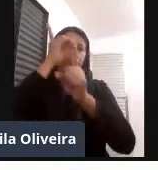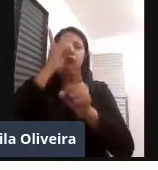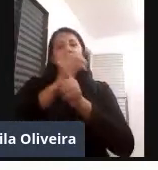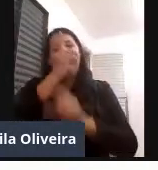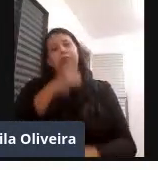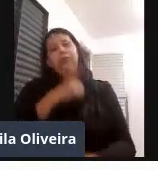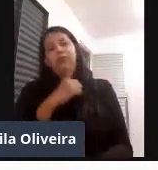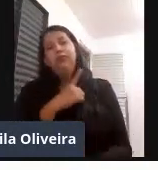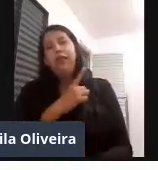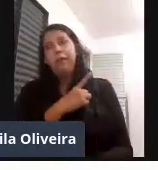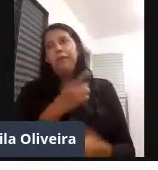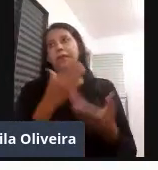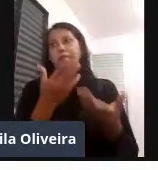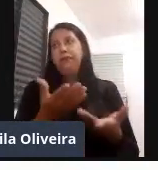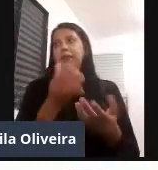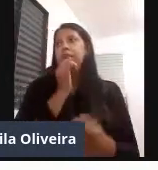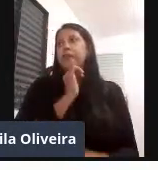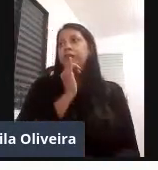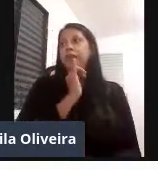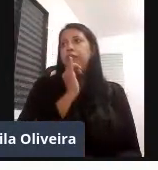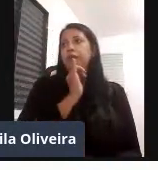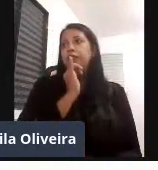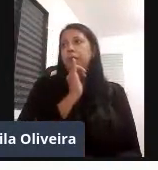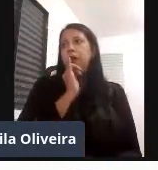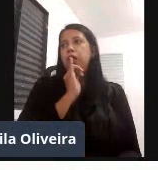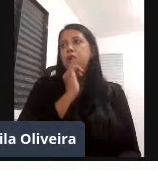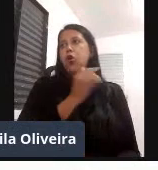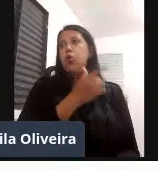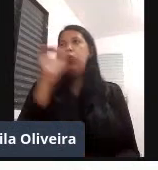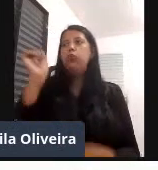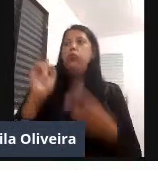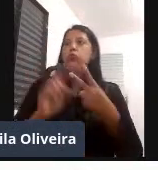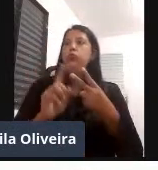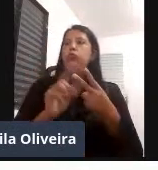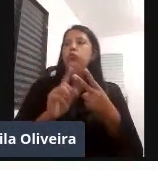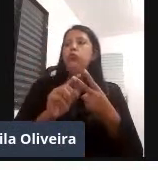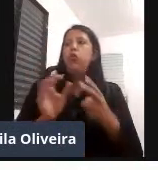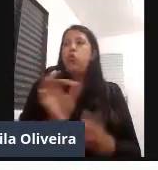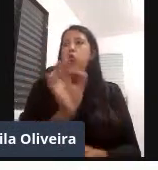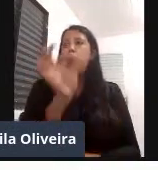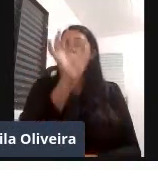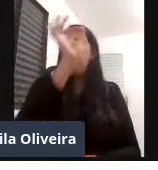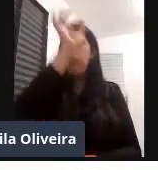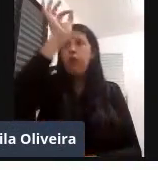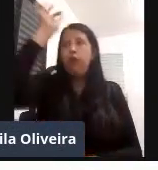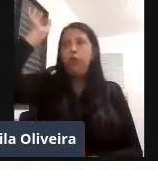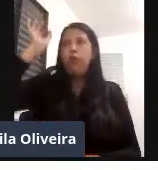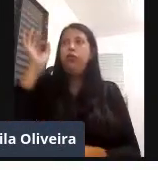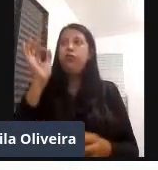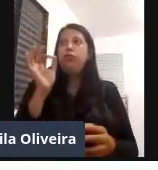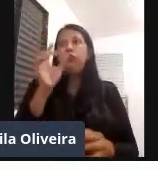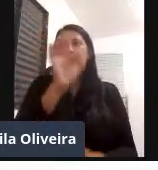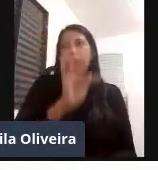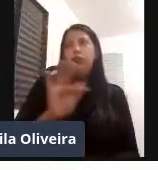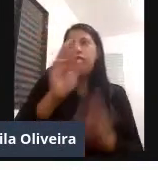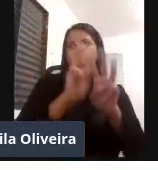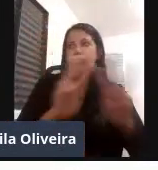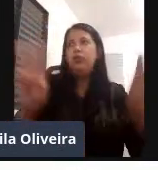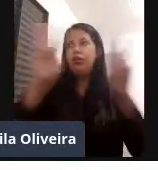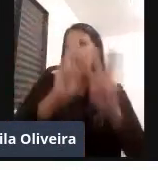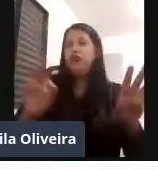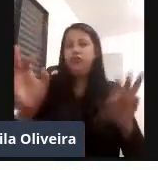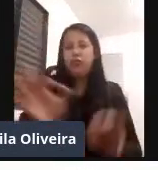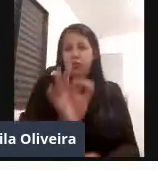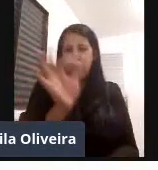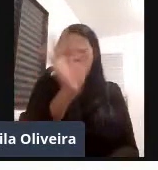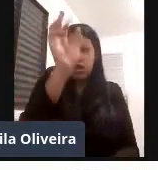eu trouxe aqui também um exemplo do portal de periódicos da UFMA, acredito que vocês já ouviram falar, da Universidade Federal do Maranhão. Então, lá você